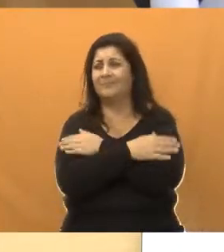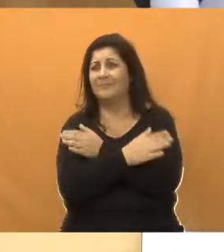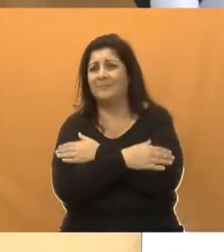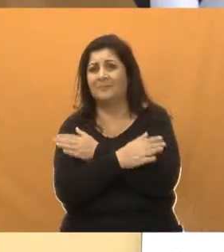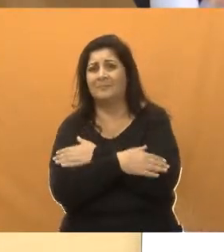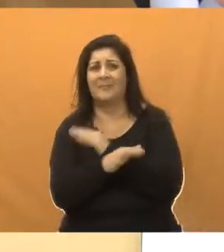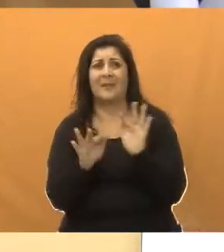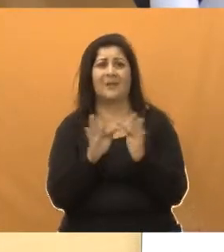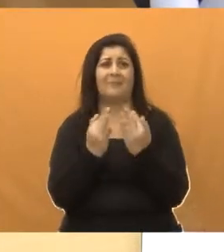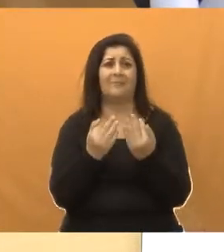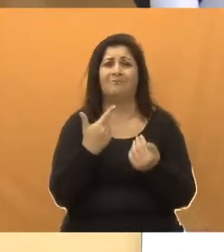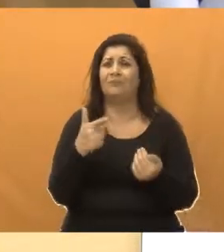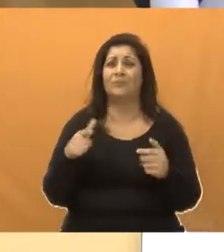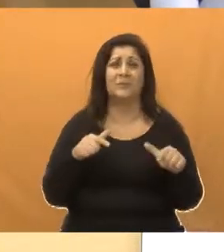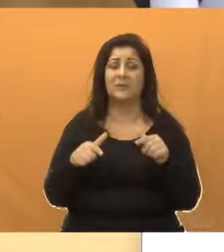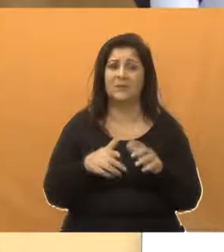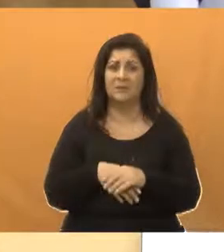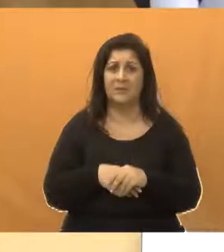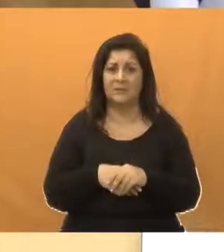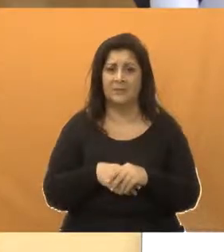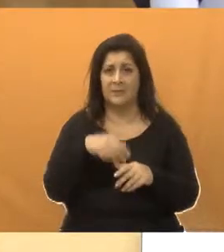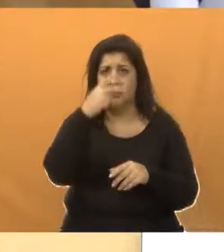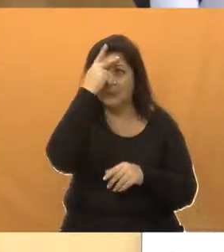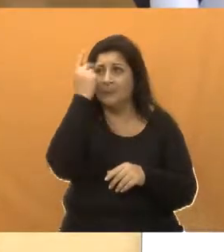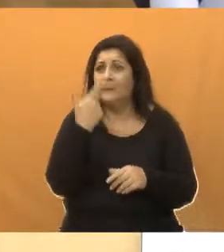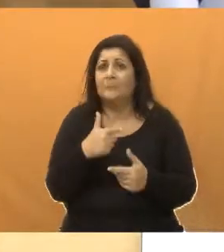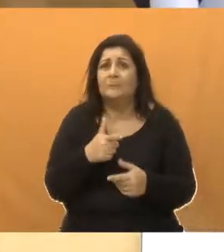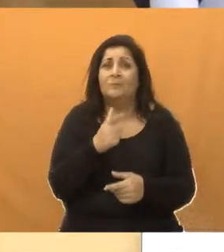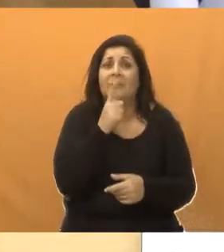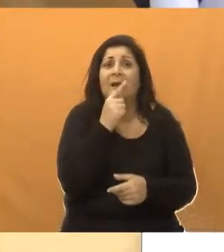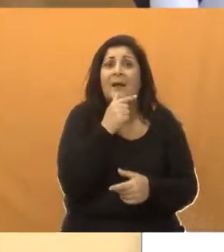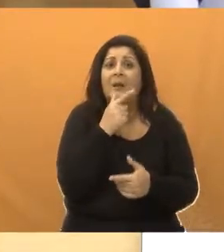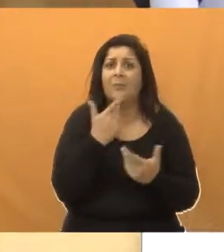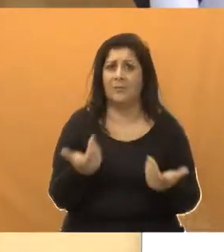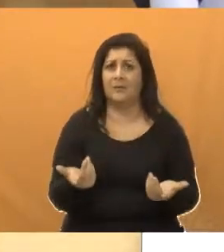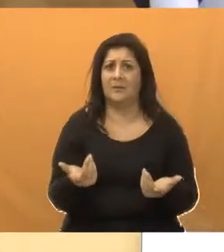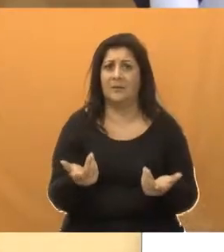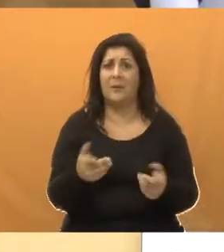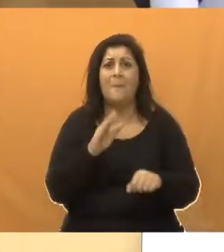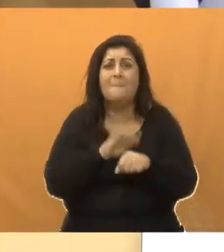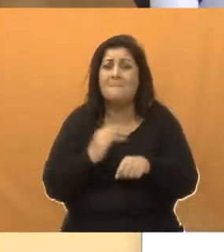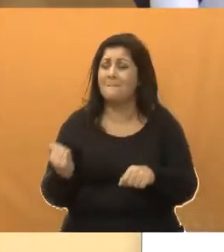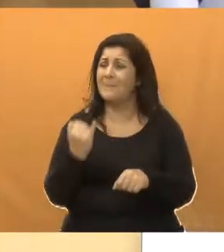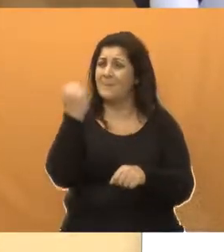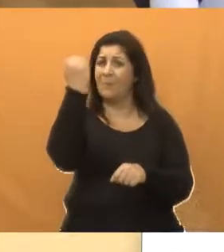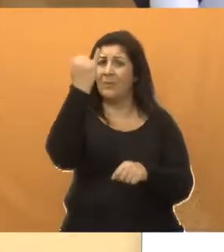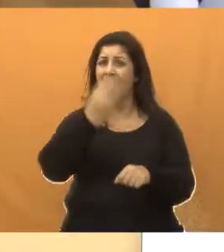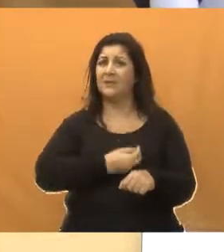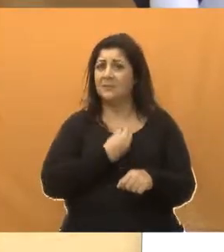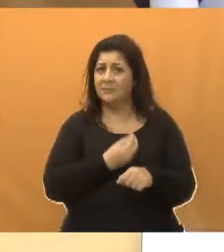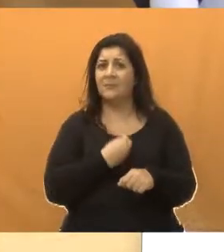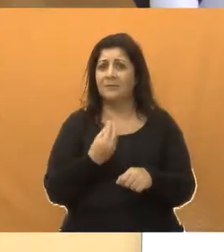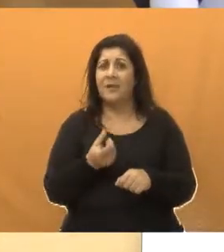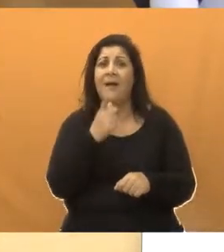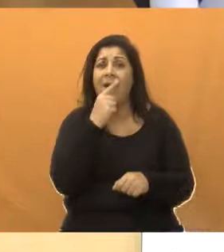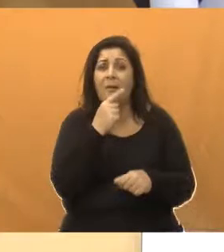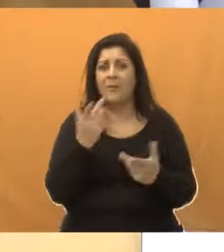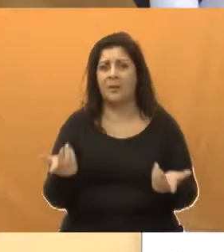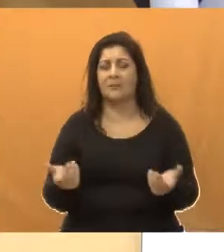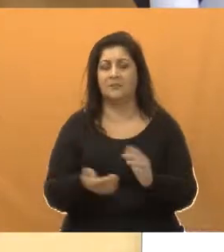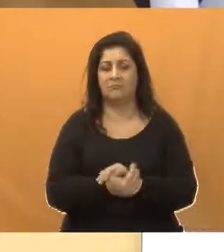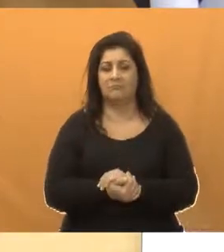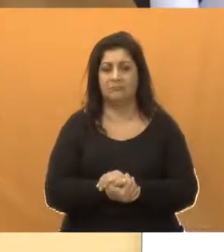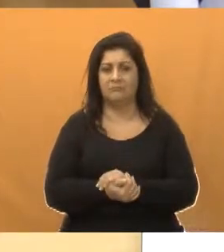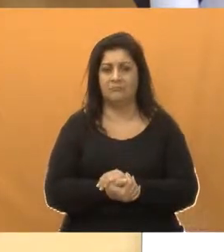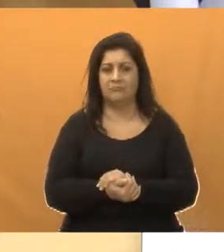a família não trabalha e agora a pessoa está privada de ter o bem mais essencial para a sobrevivência humana, que é a água.